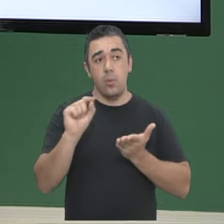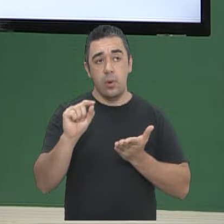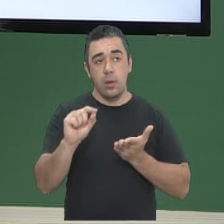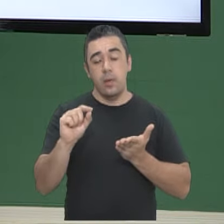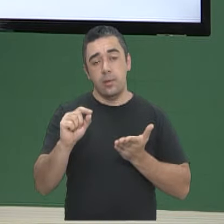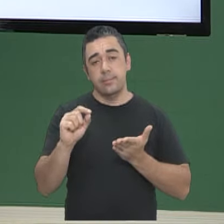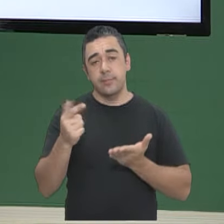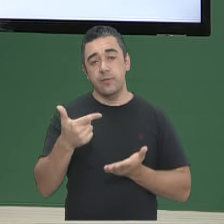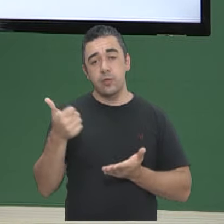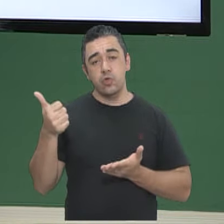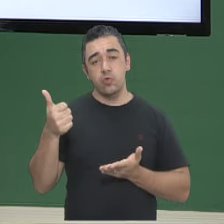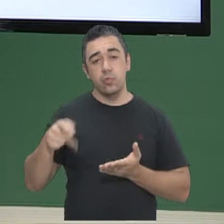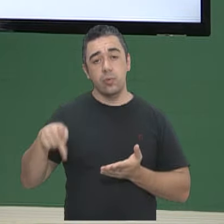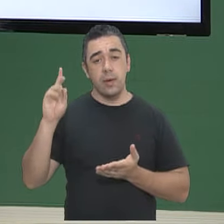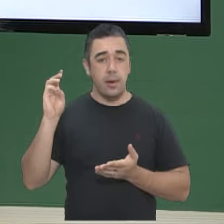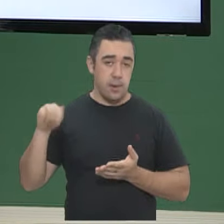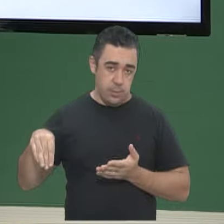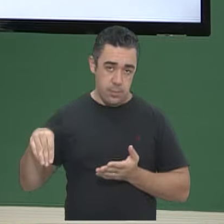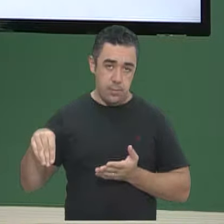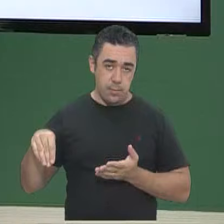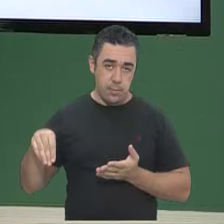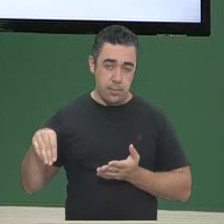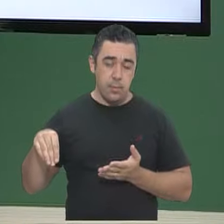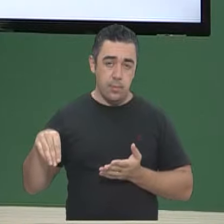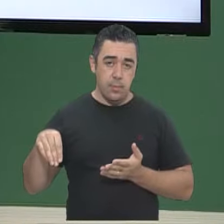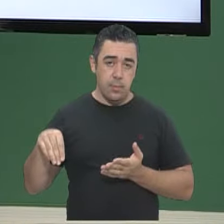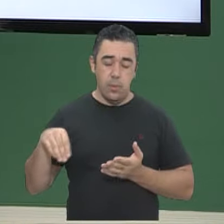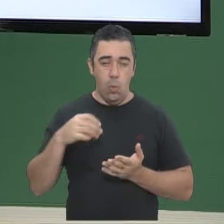que é a metade da maratona, ou seja, ao invés de ele correr